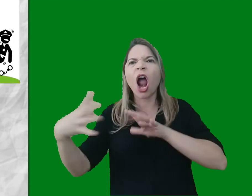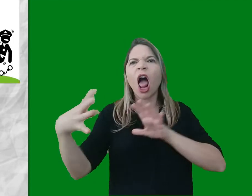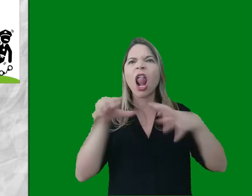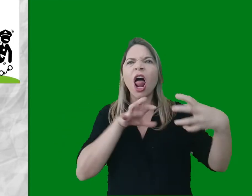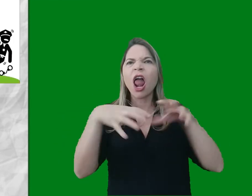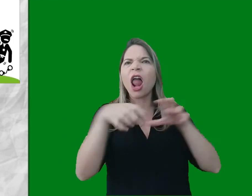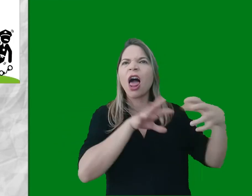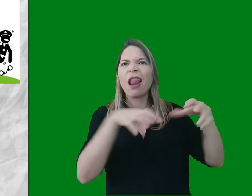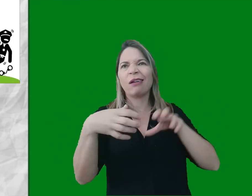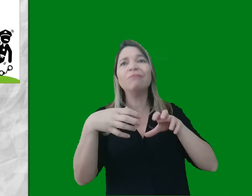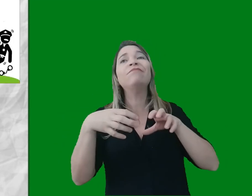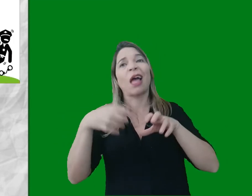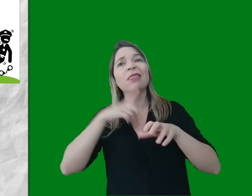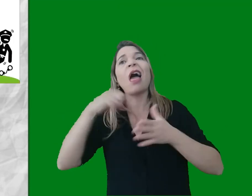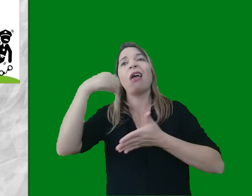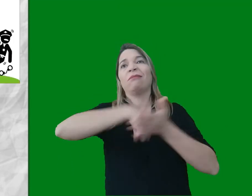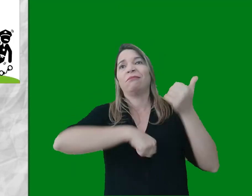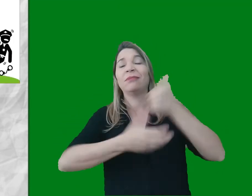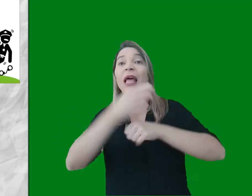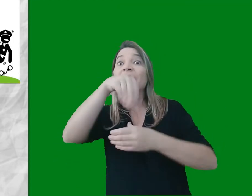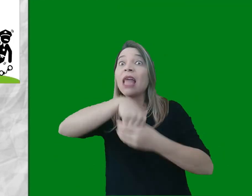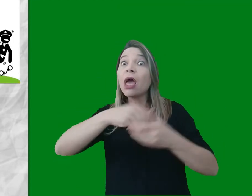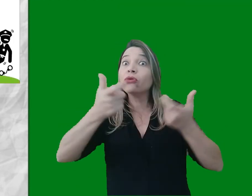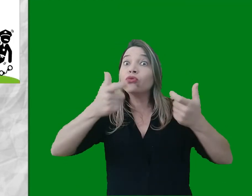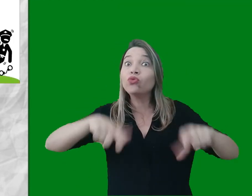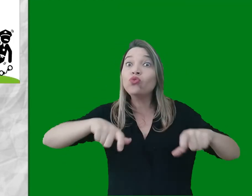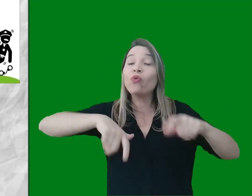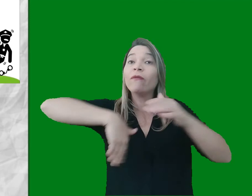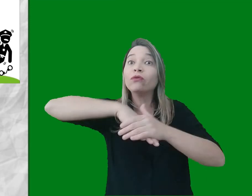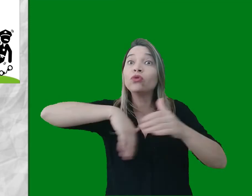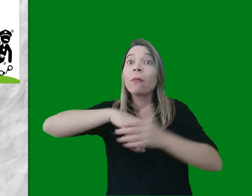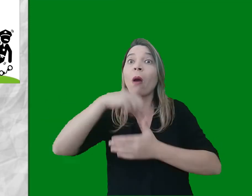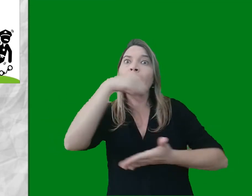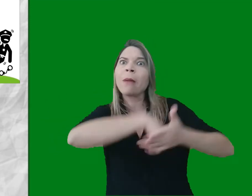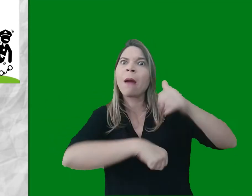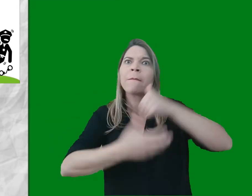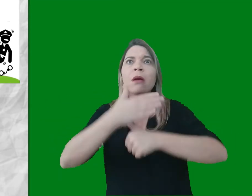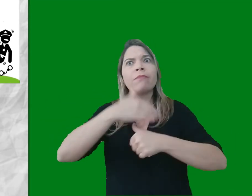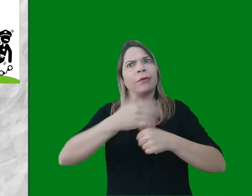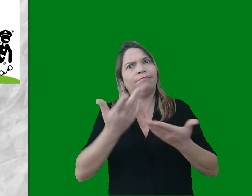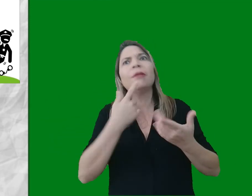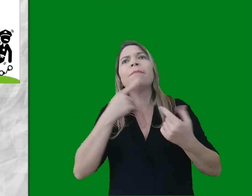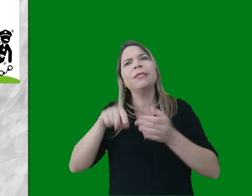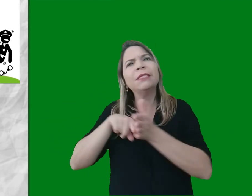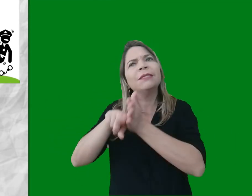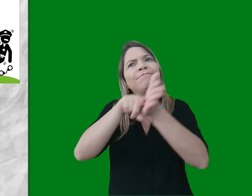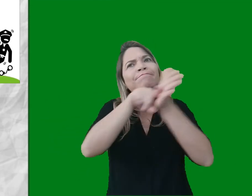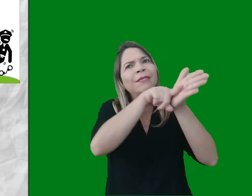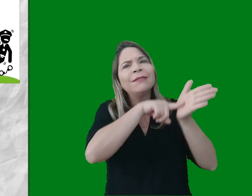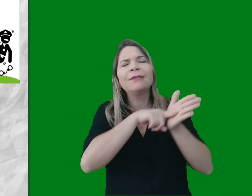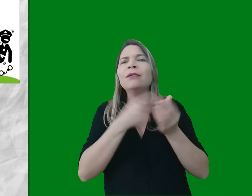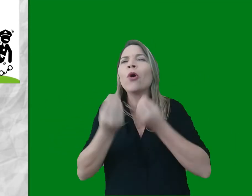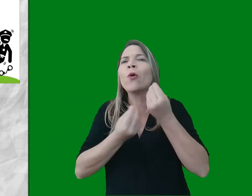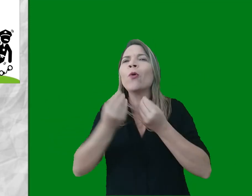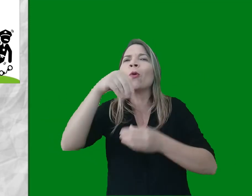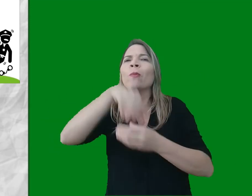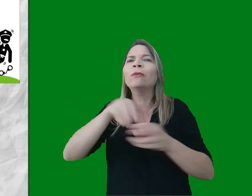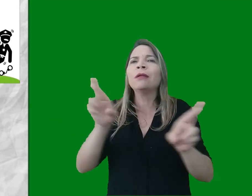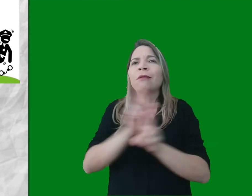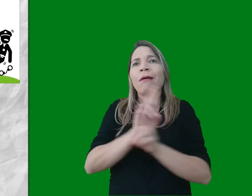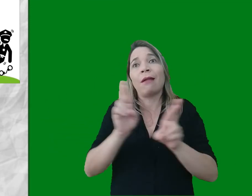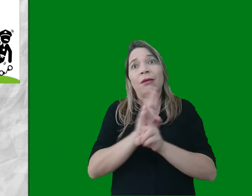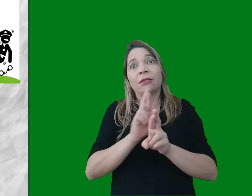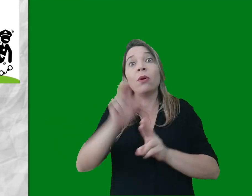não, ou agressões entre os jogadores durante as partidas, entram na pauta de discussão e são analisadas suas relações diretas e indiretas.